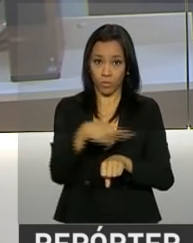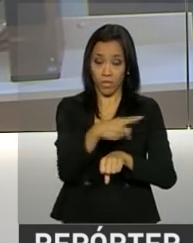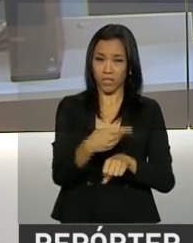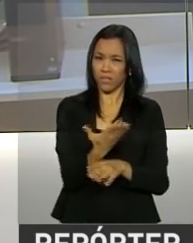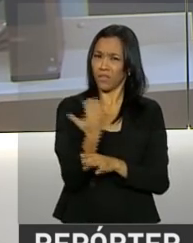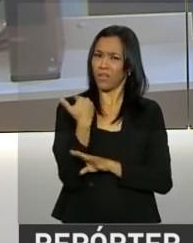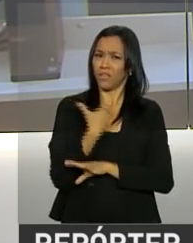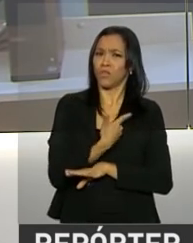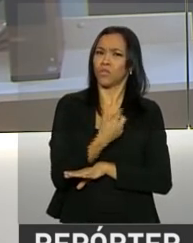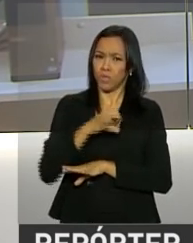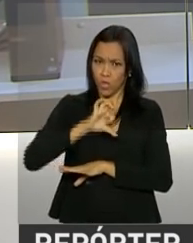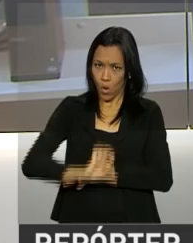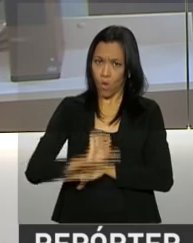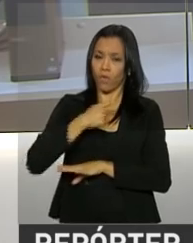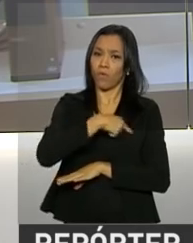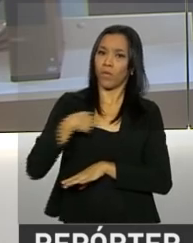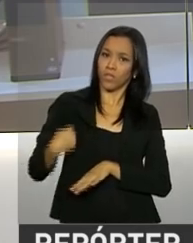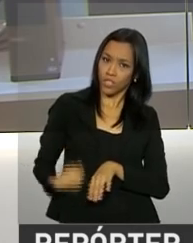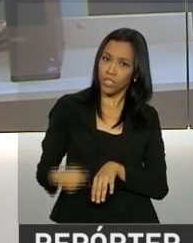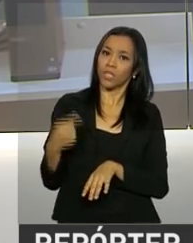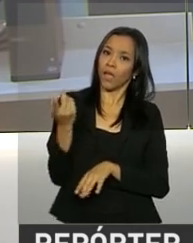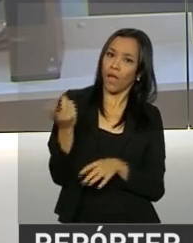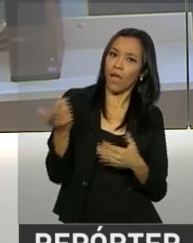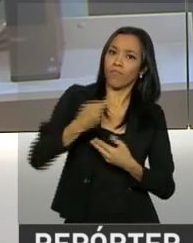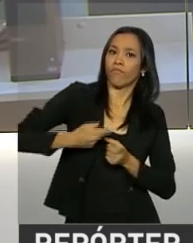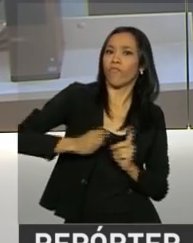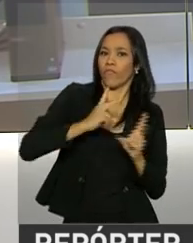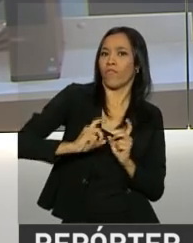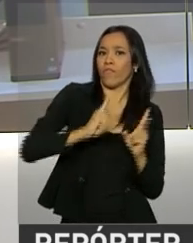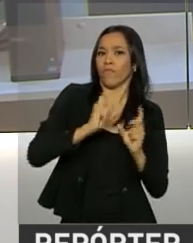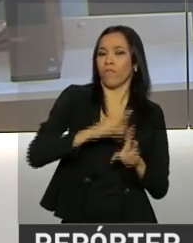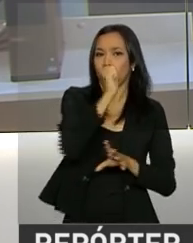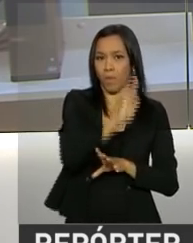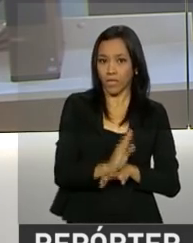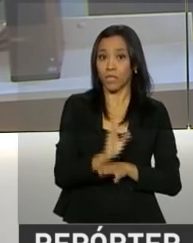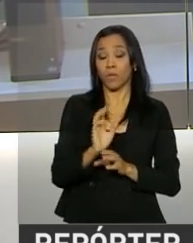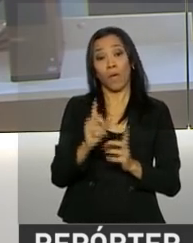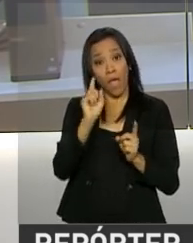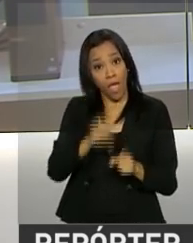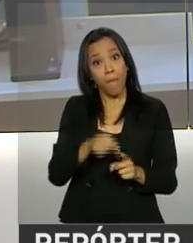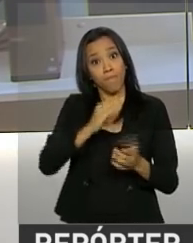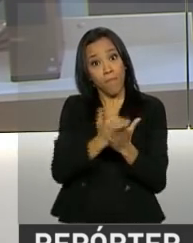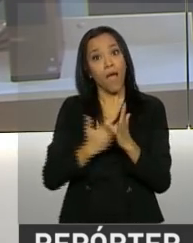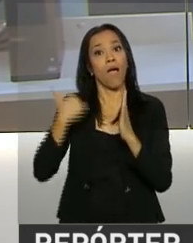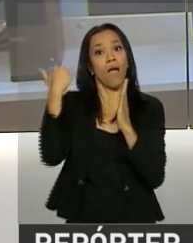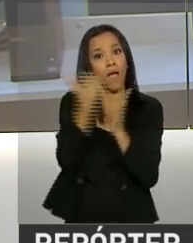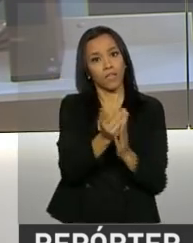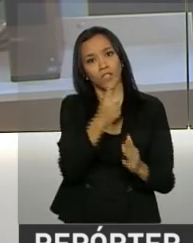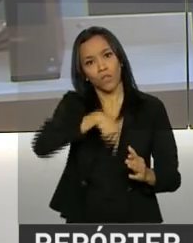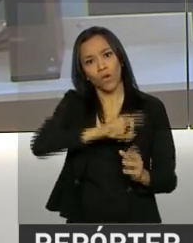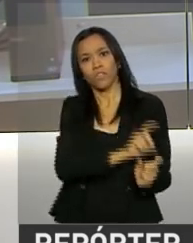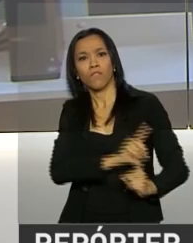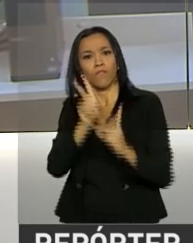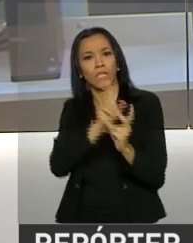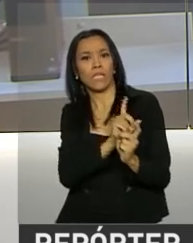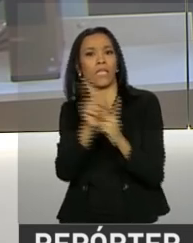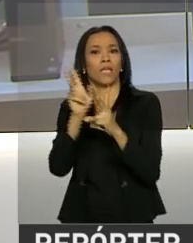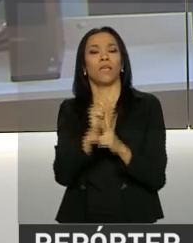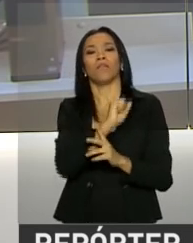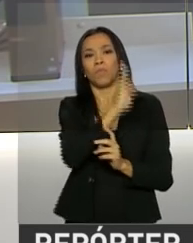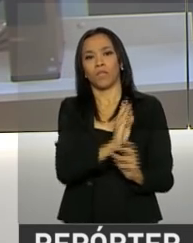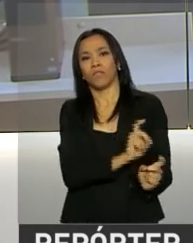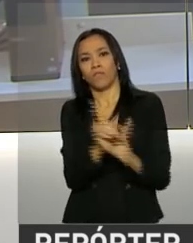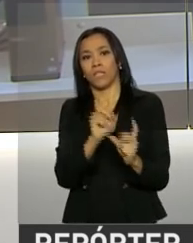2009, a China é o maior parceiro comercial do Brasil. E a perspectiva é aumentar cada vez mais as nossas exportações para a China.